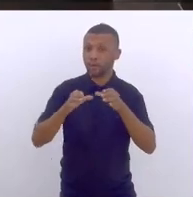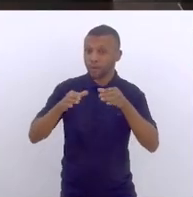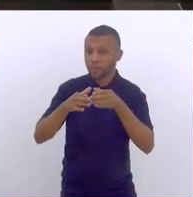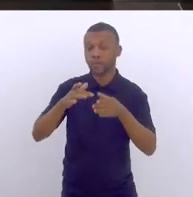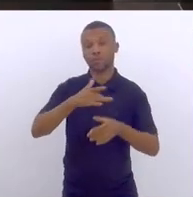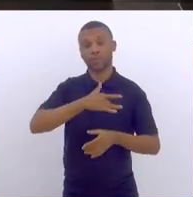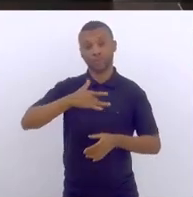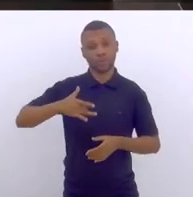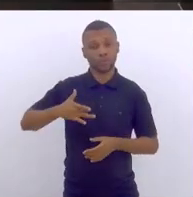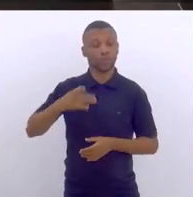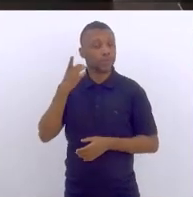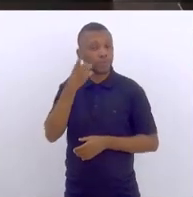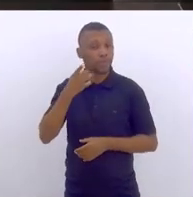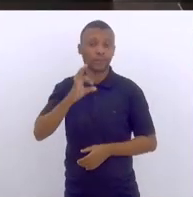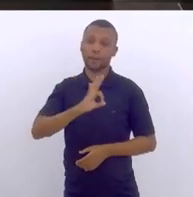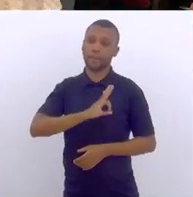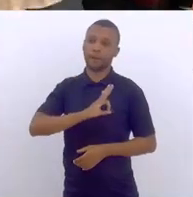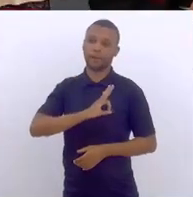Marta Rocha.